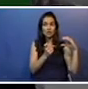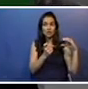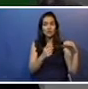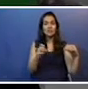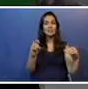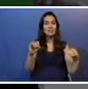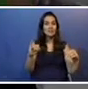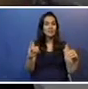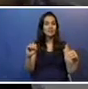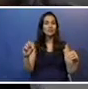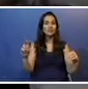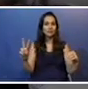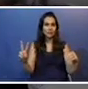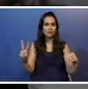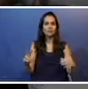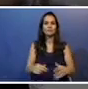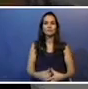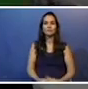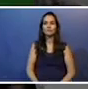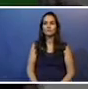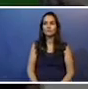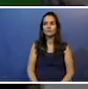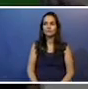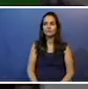seja, 124.